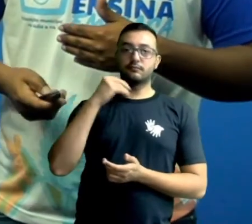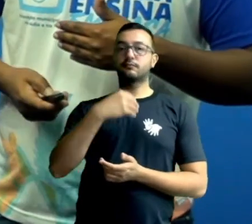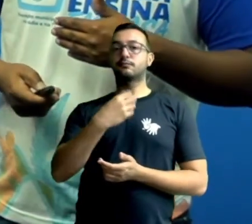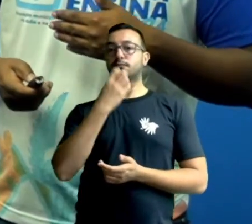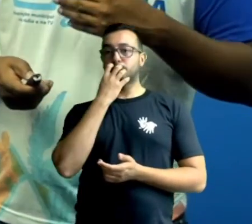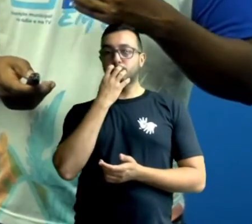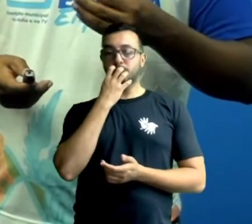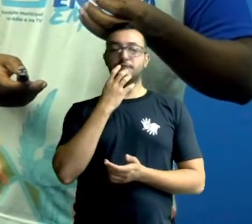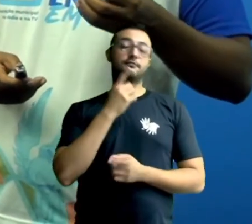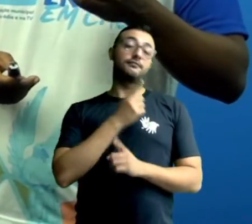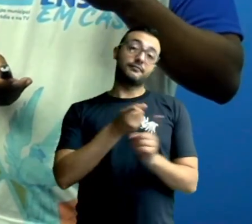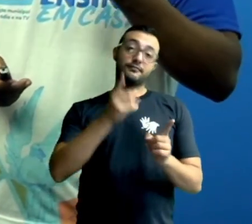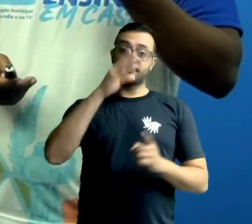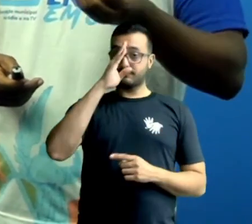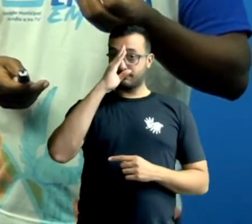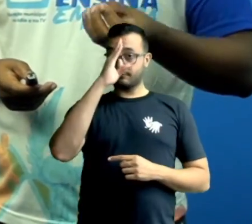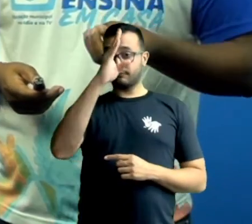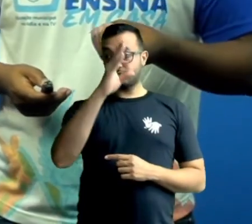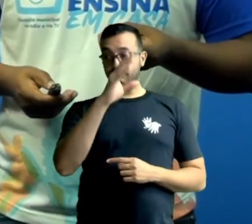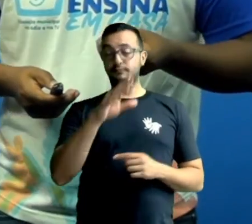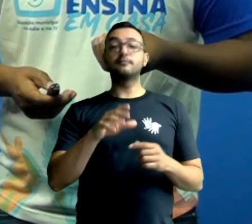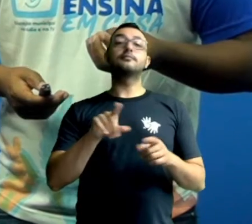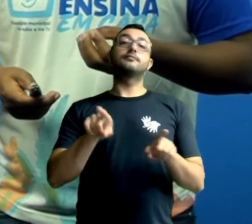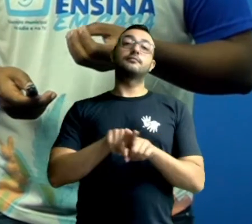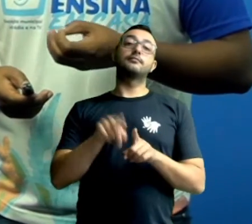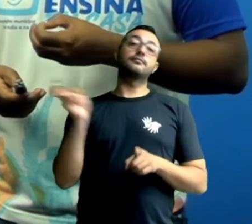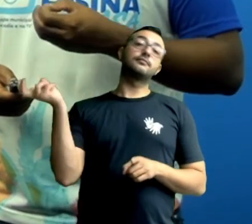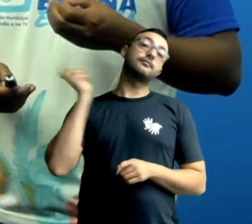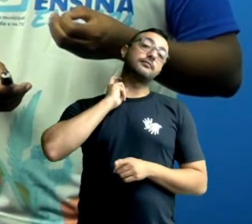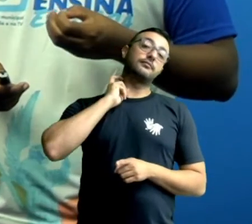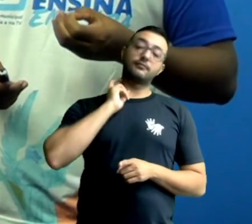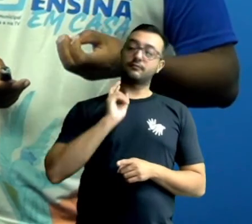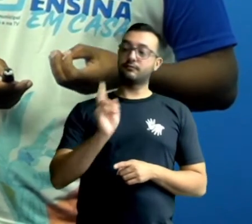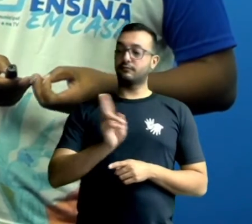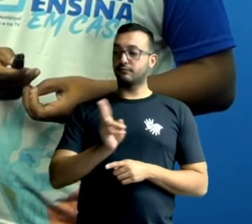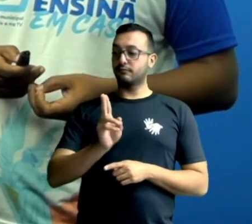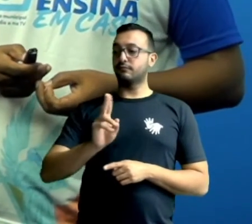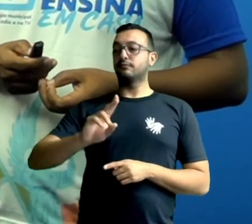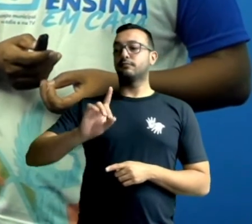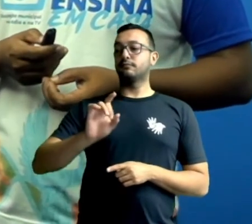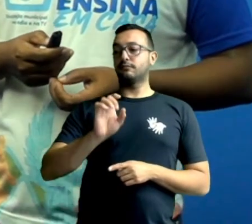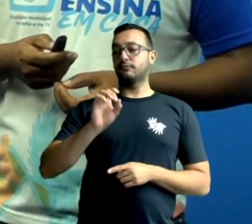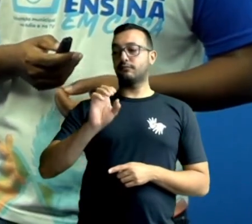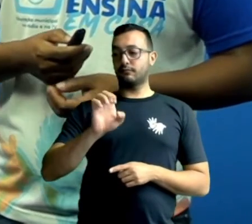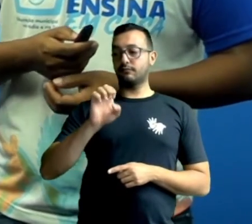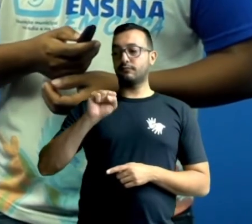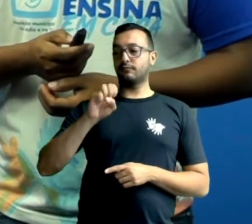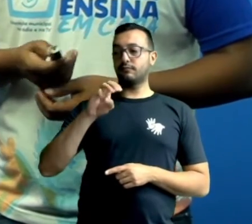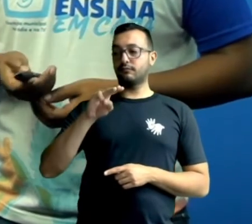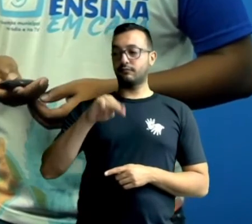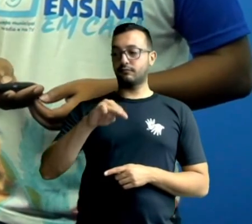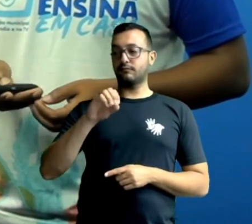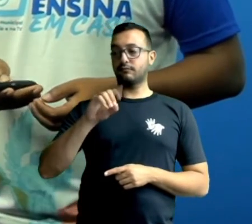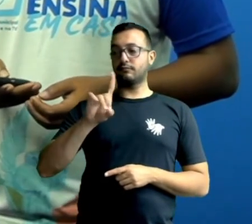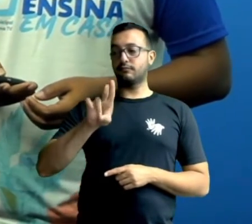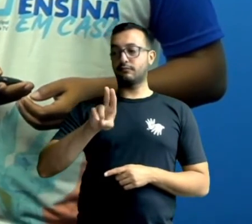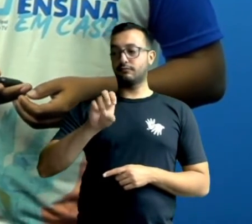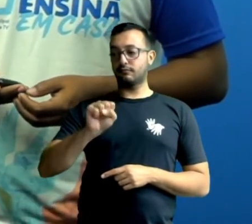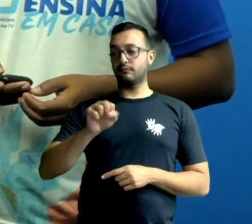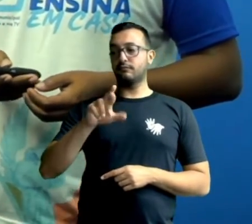cão, mas principalmente por um morcego, chamado de Demodus rotundos, é um morcego da raiva. Ele é um